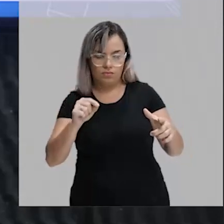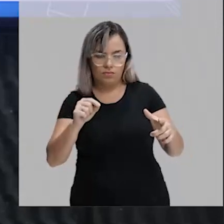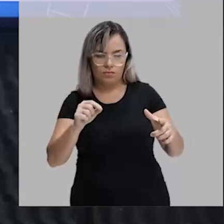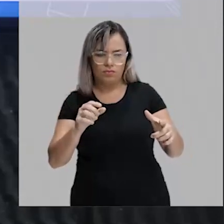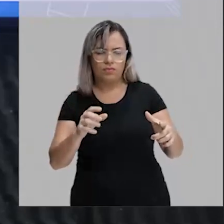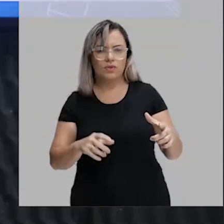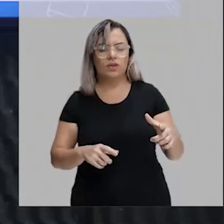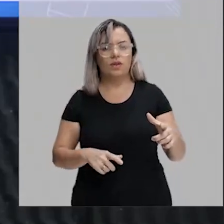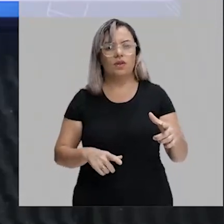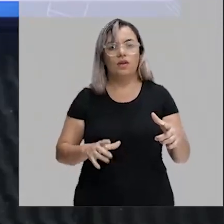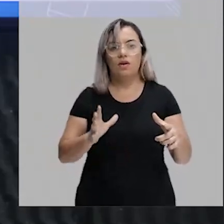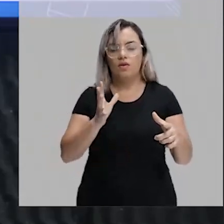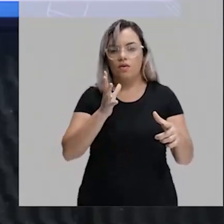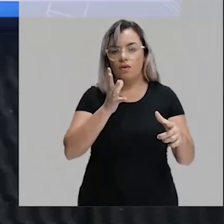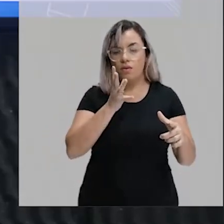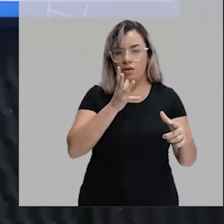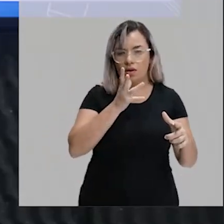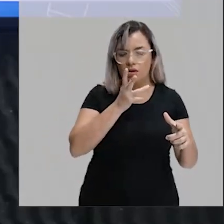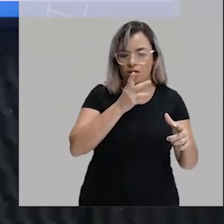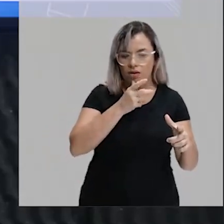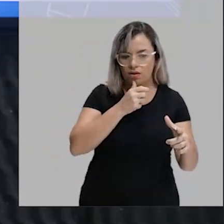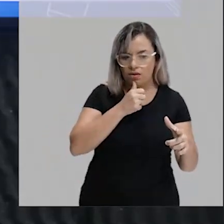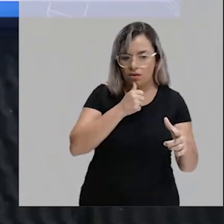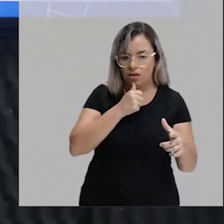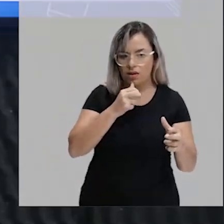retardou em relação a Portugal,